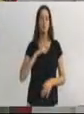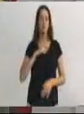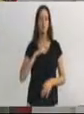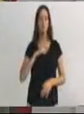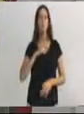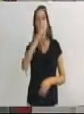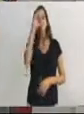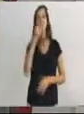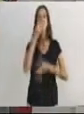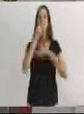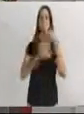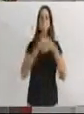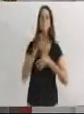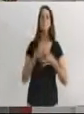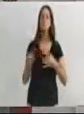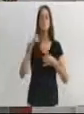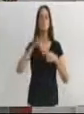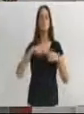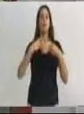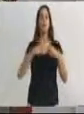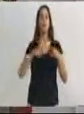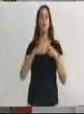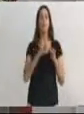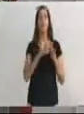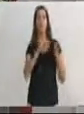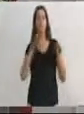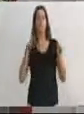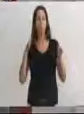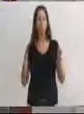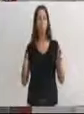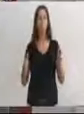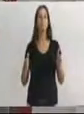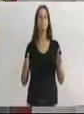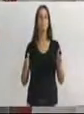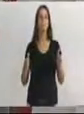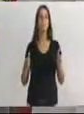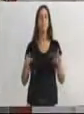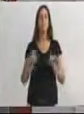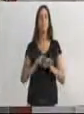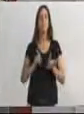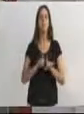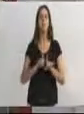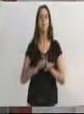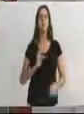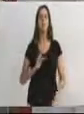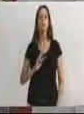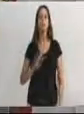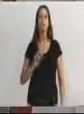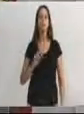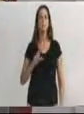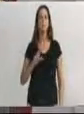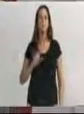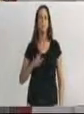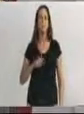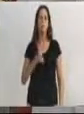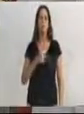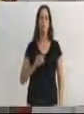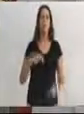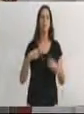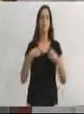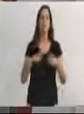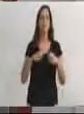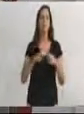gestão um grande uma grande solução para o transporte público então as sugestões são muitas e certamente essa comissão